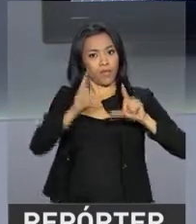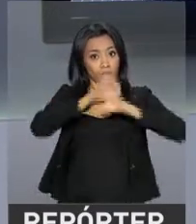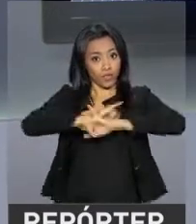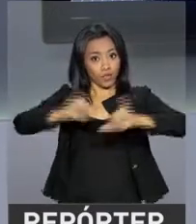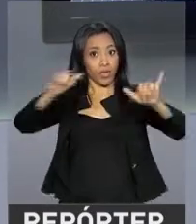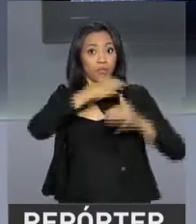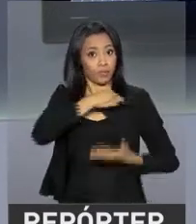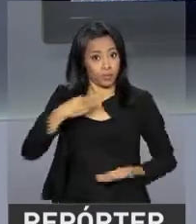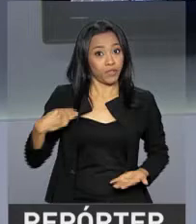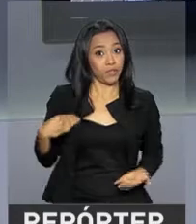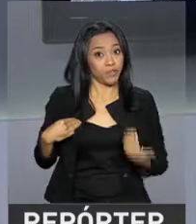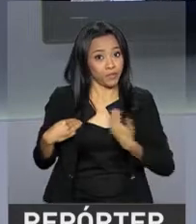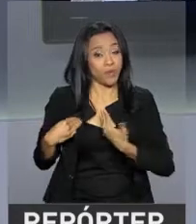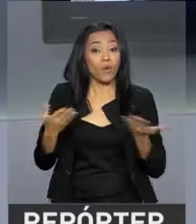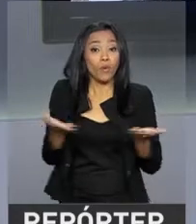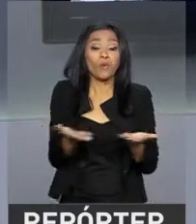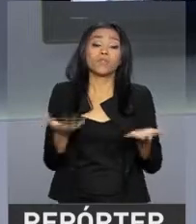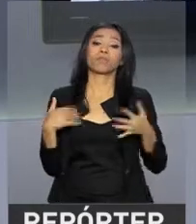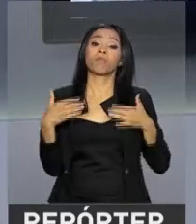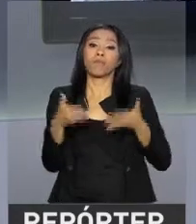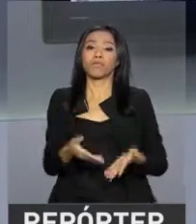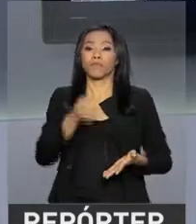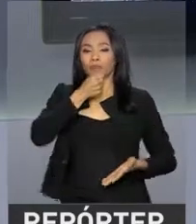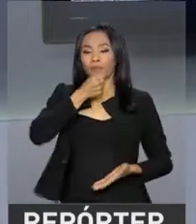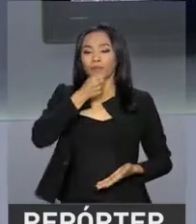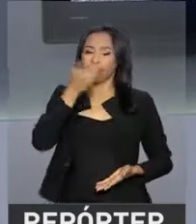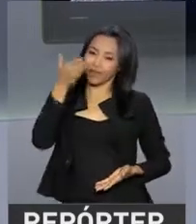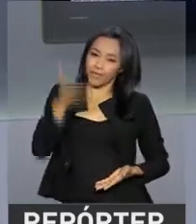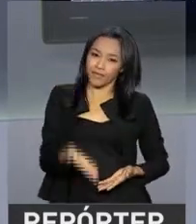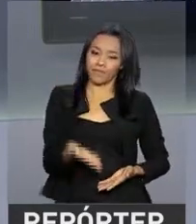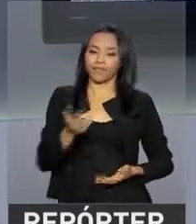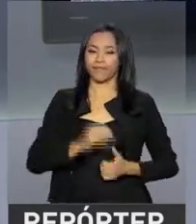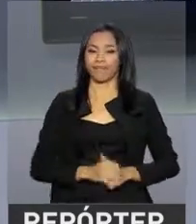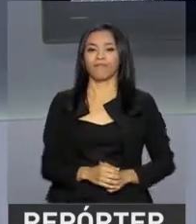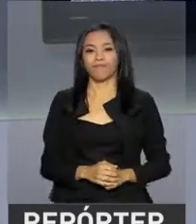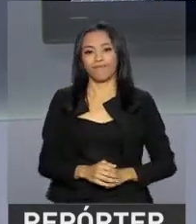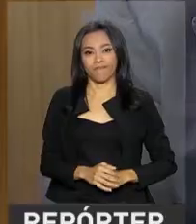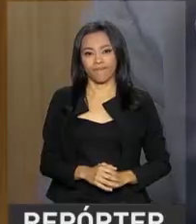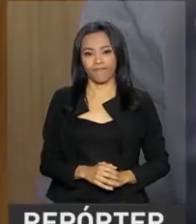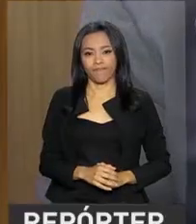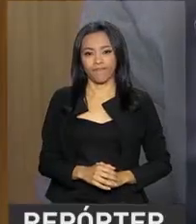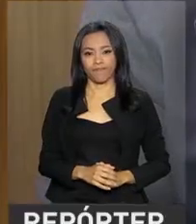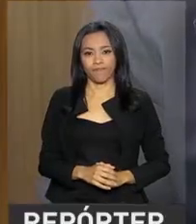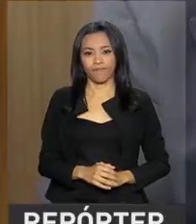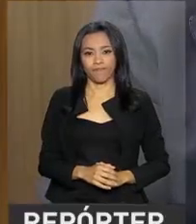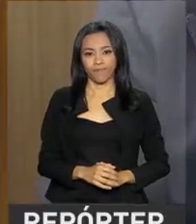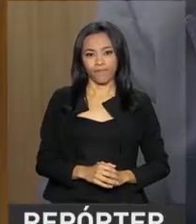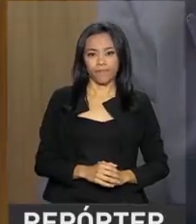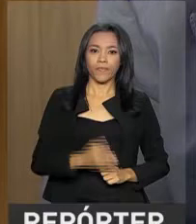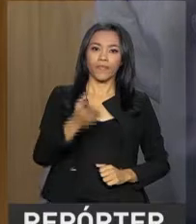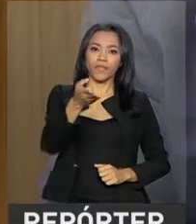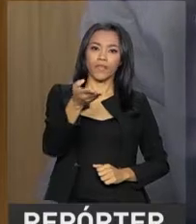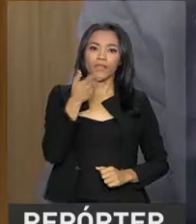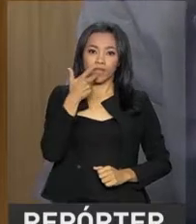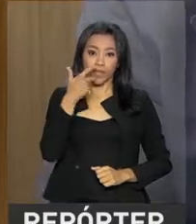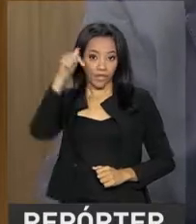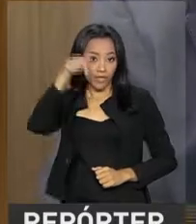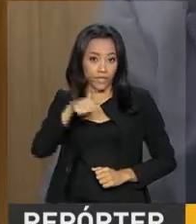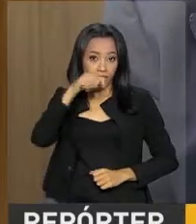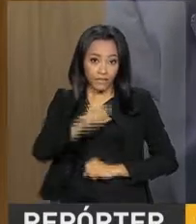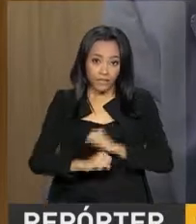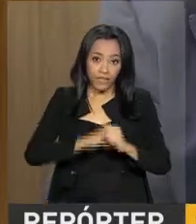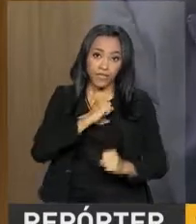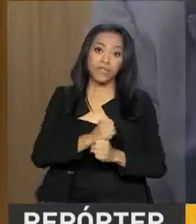filho ele participou hoje ao vivo do programa por dentro do governo esse ano como